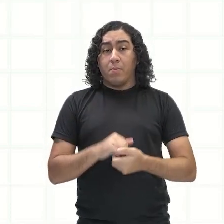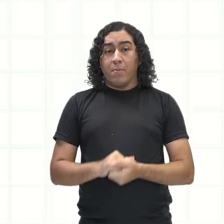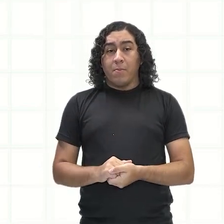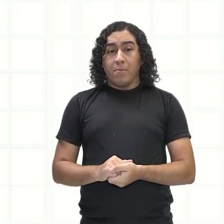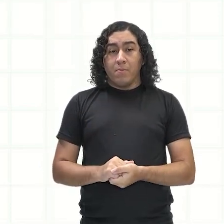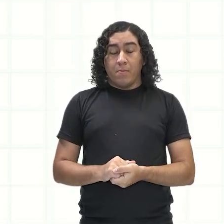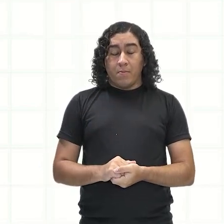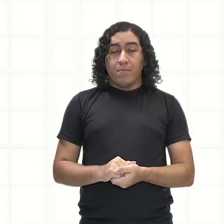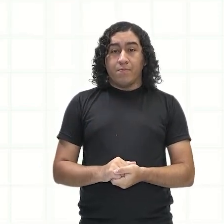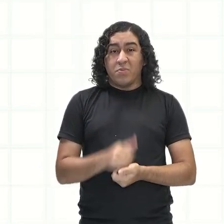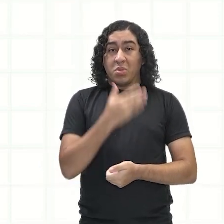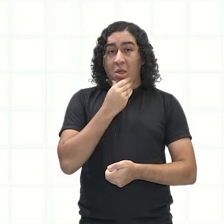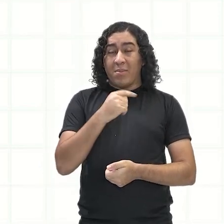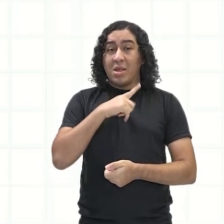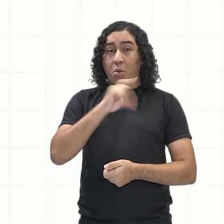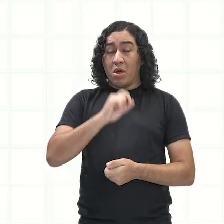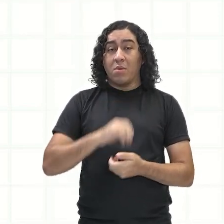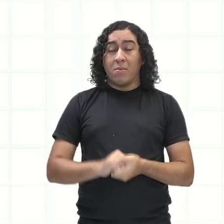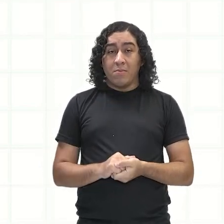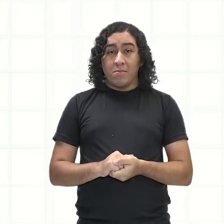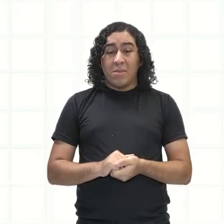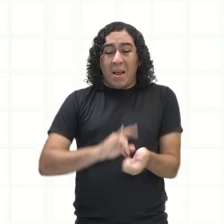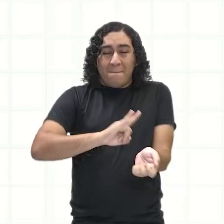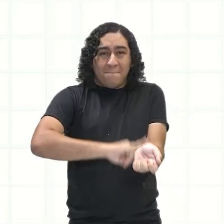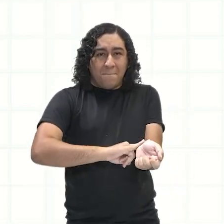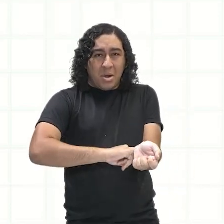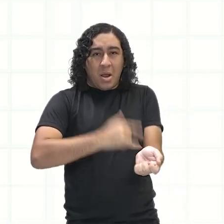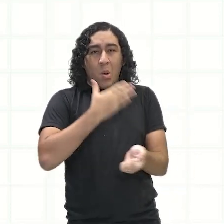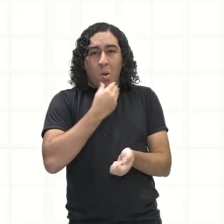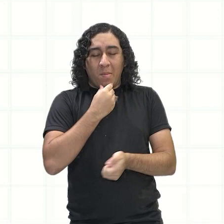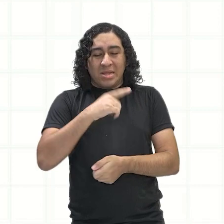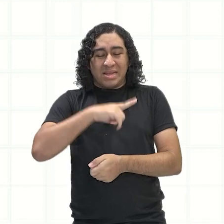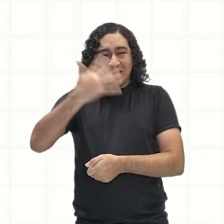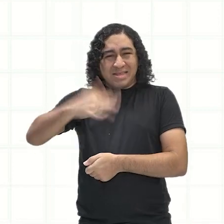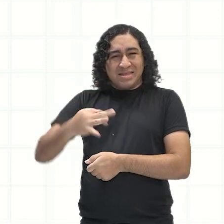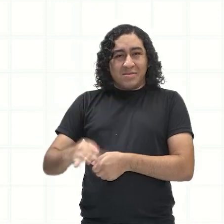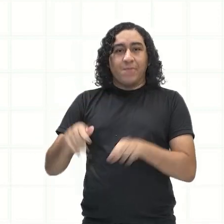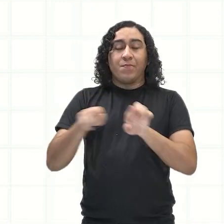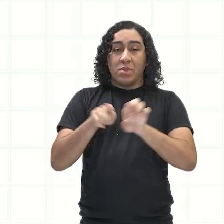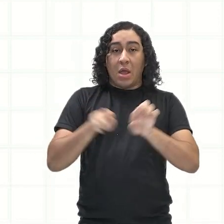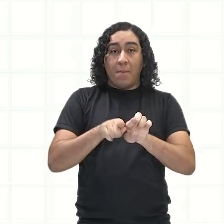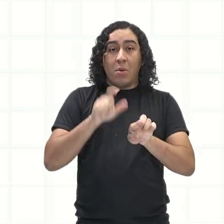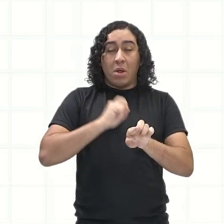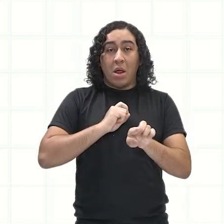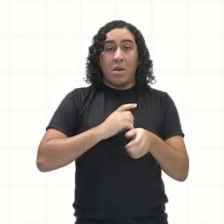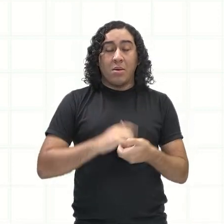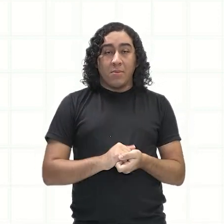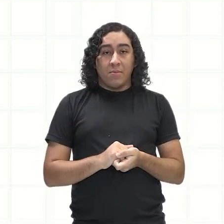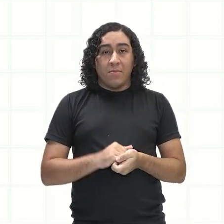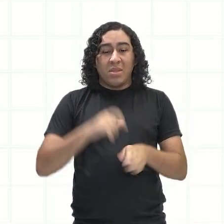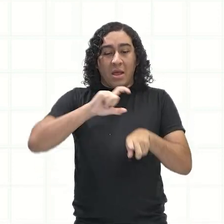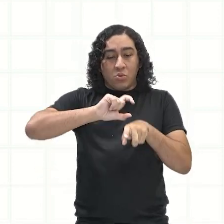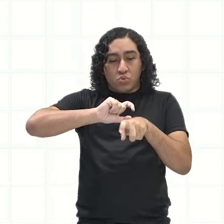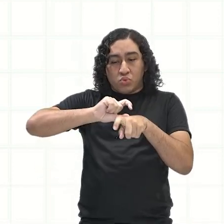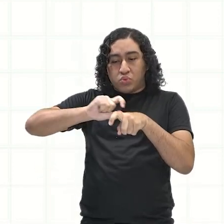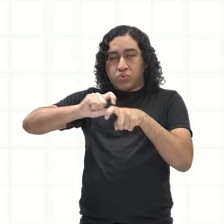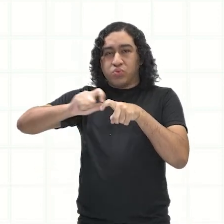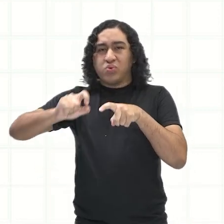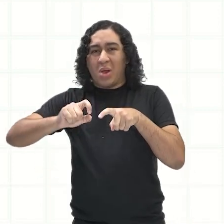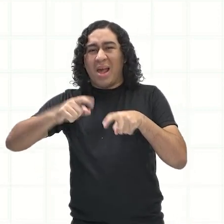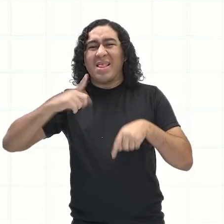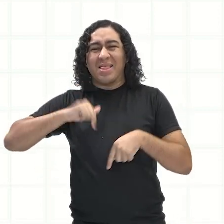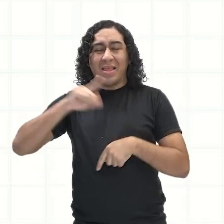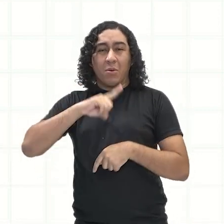pode apresentar ardência ao urinar, corrimento uretral com a presença de pus, né? Então,